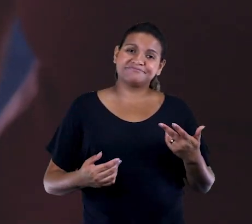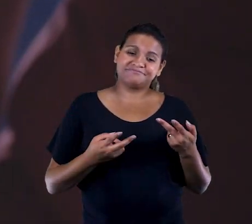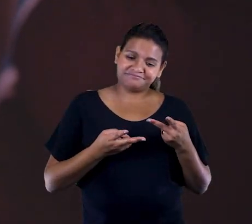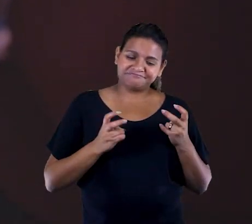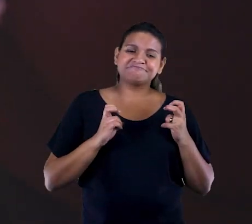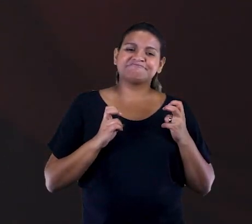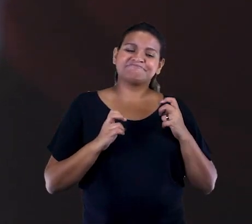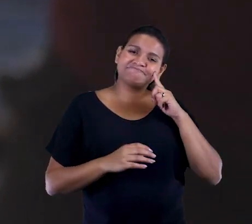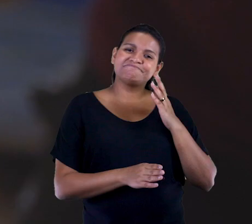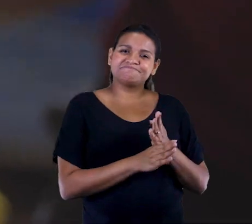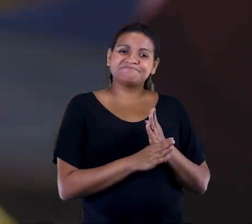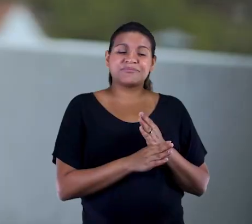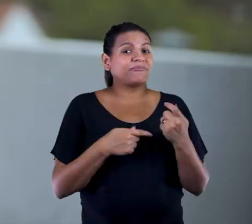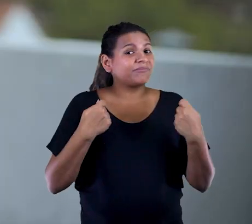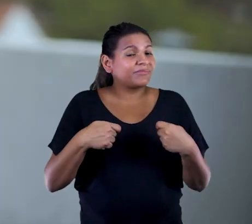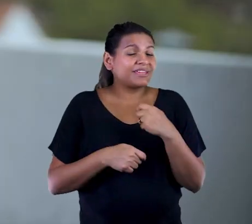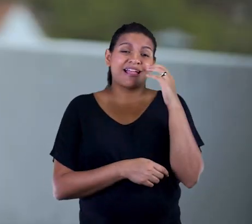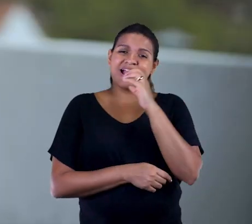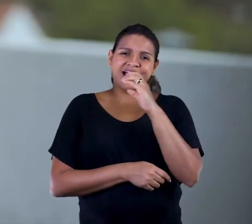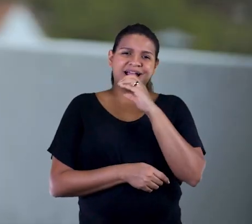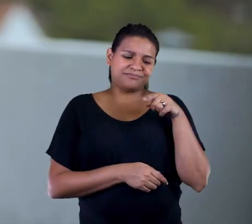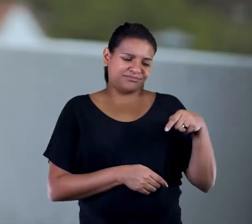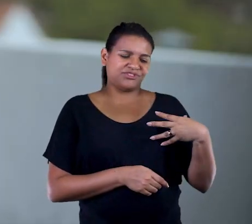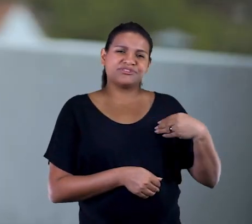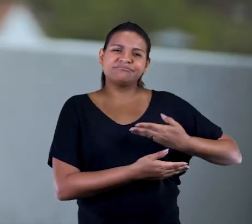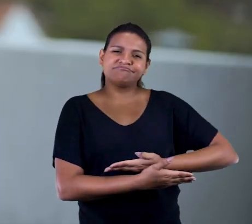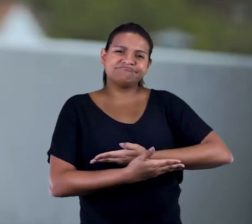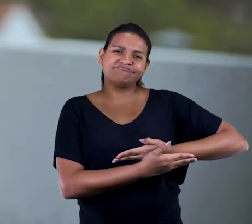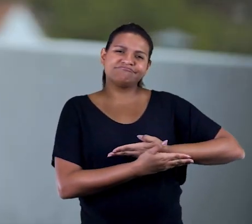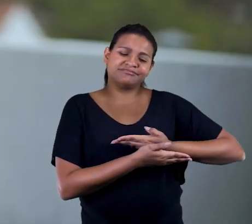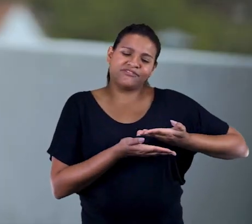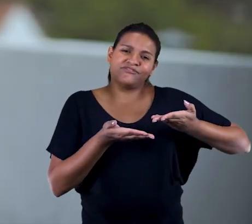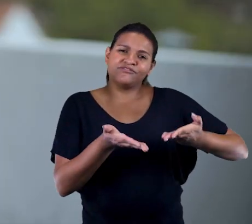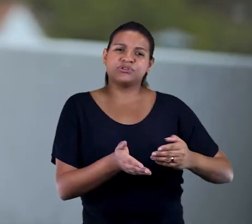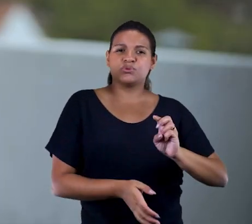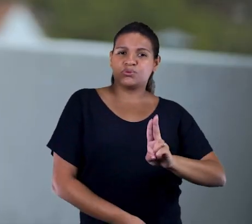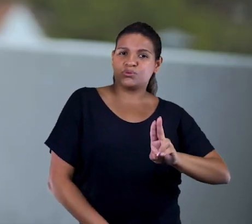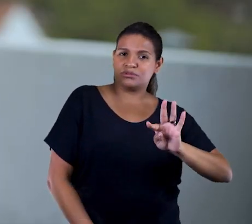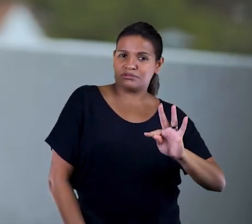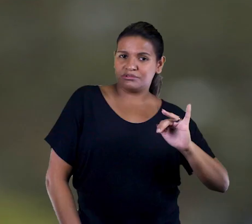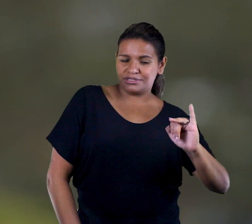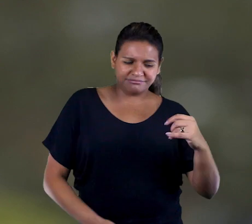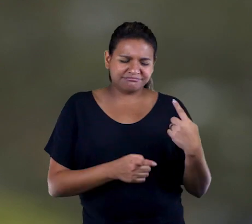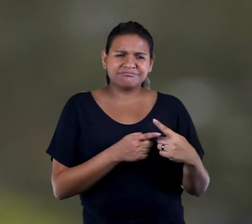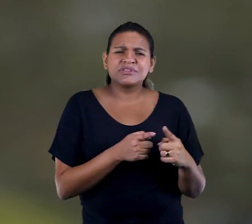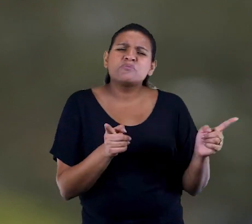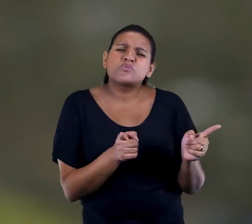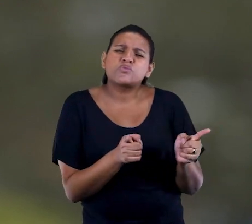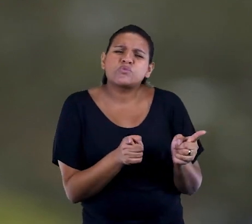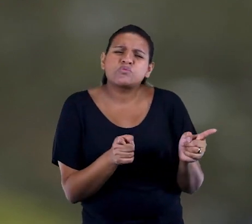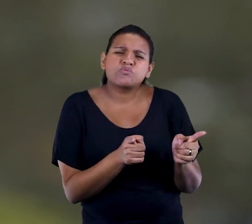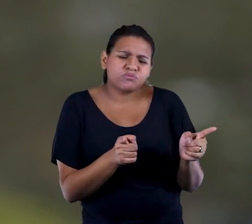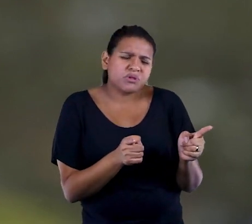Foi quando descobrimos que ele precisava ser o mais rápido possível realmente ir para UTI, neonatal, pela questão